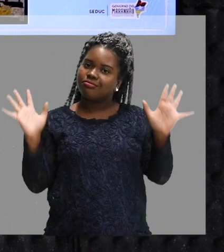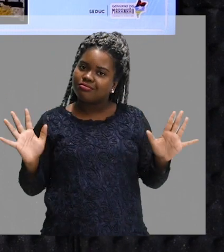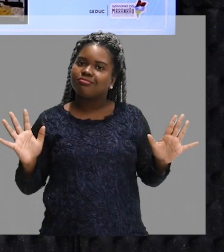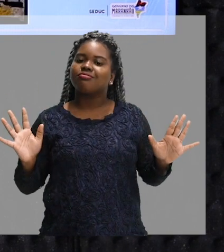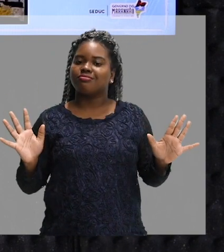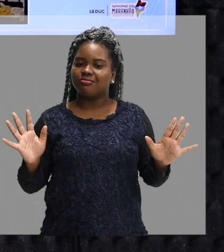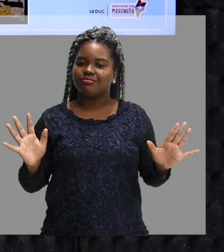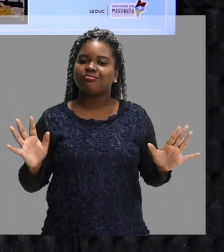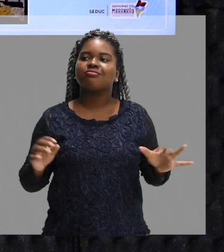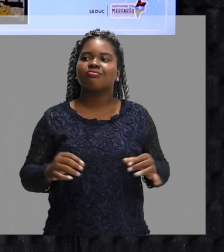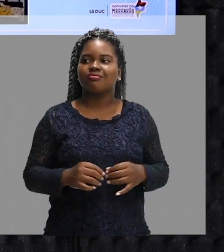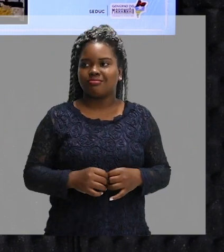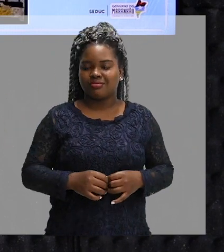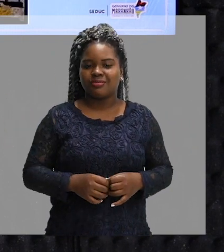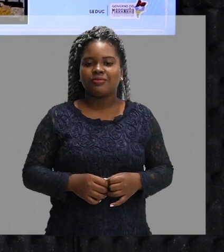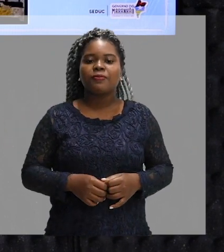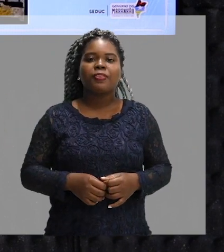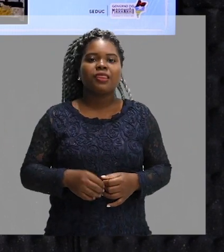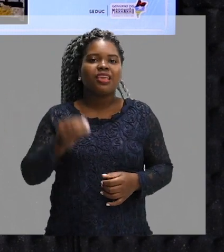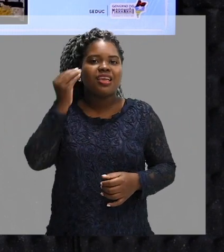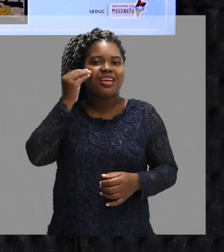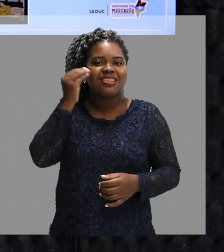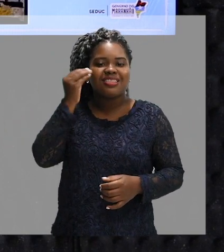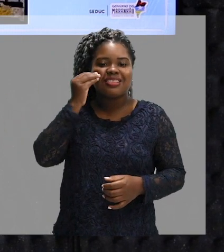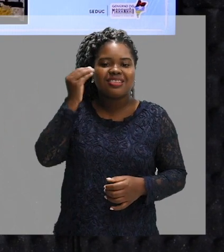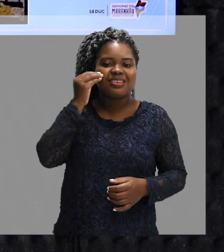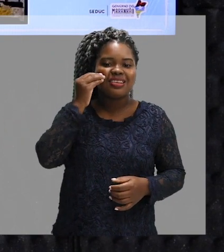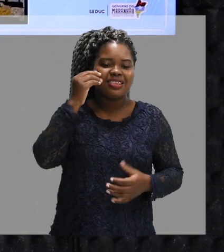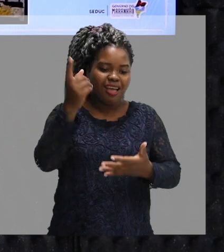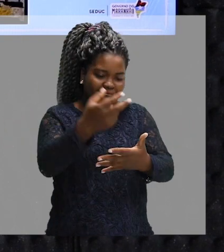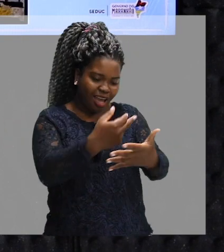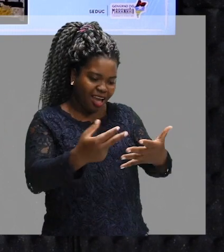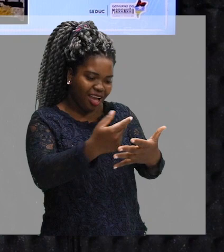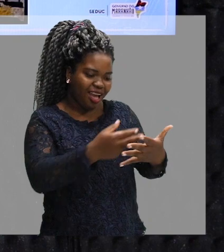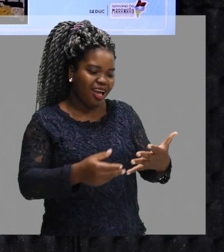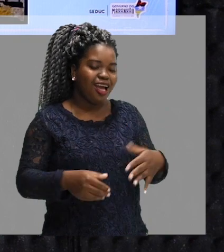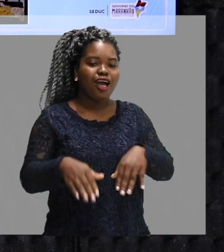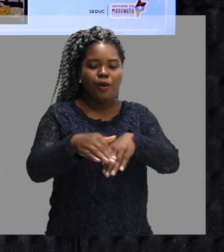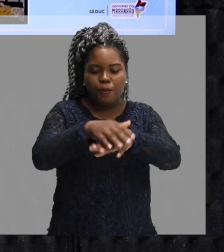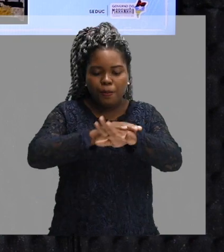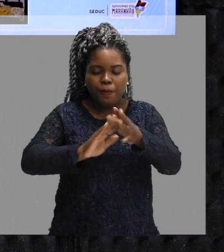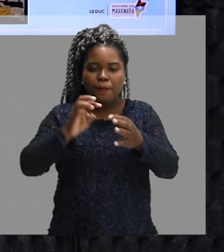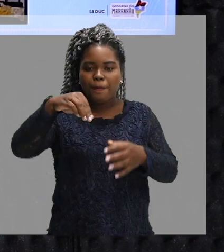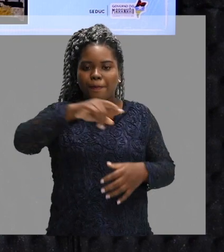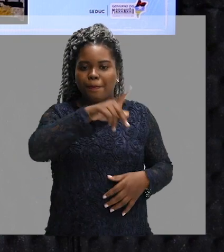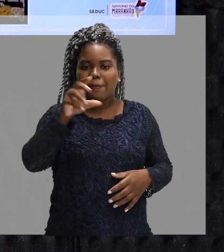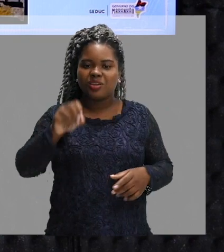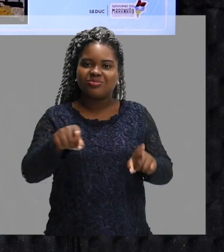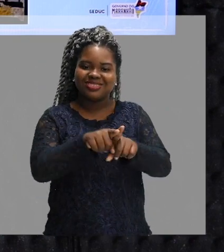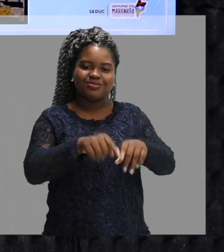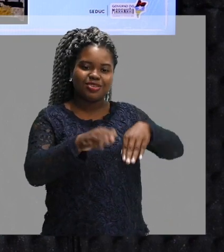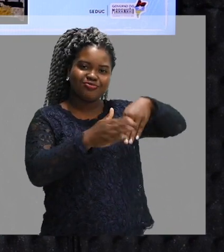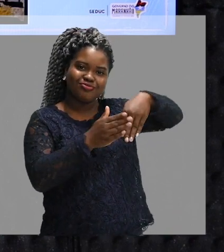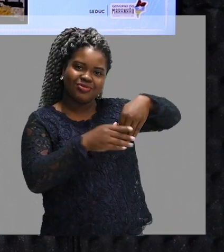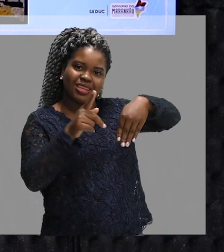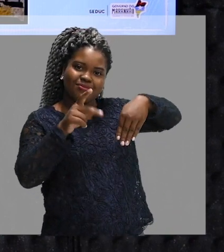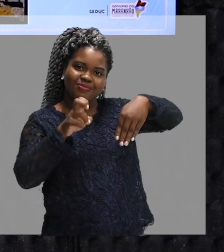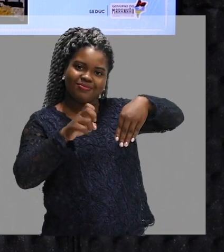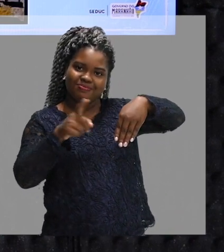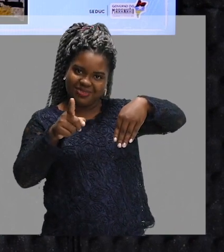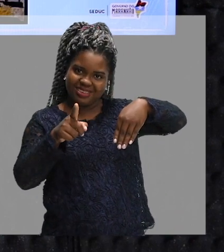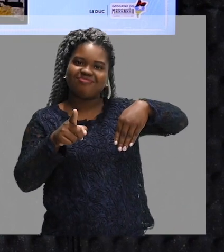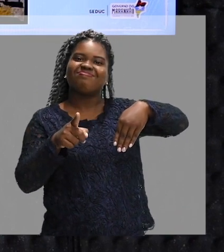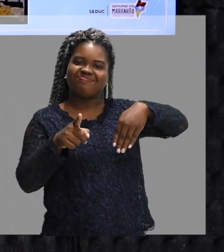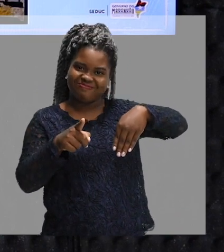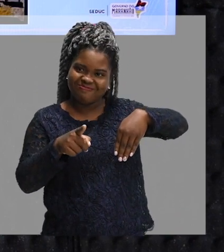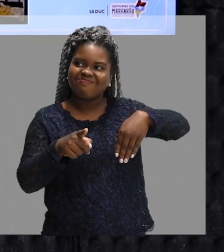a tragédia da vida, você tentar desenhar mão e pé. Ô, meu irmão, o que é isso? Eu sei porque eu também desenho, é uma dor de cabeça, mas o